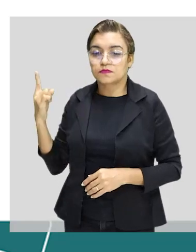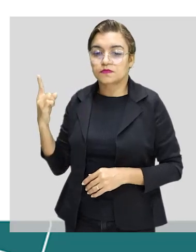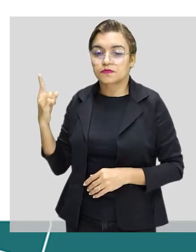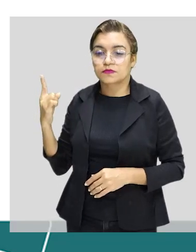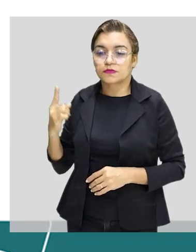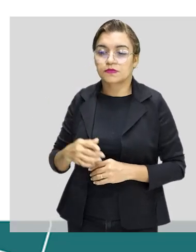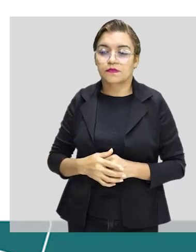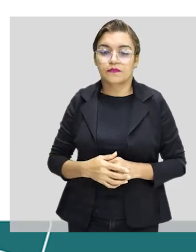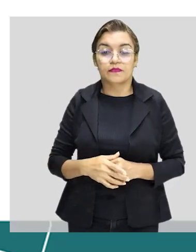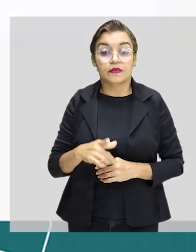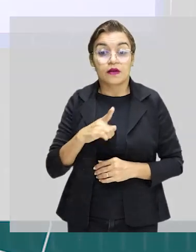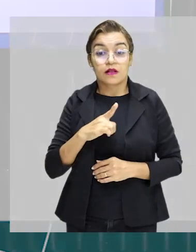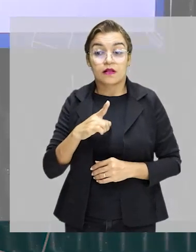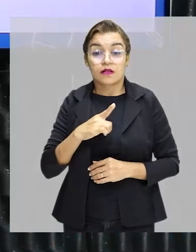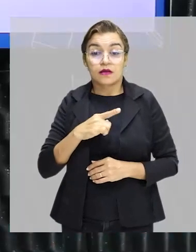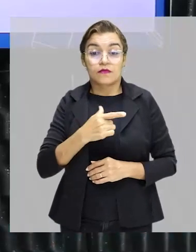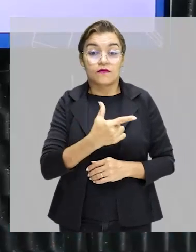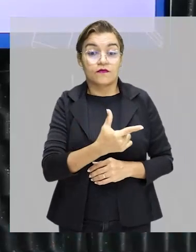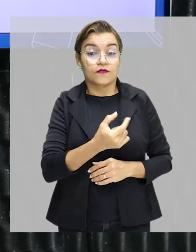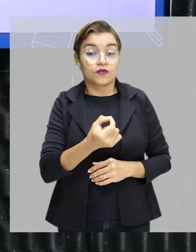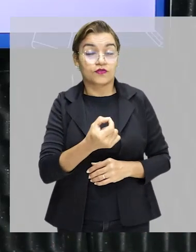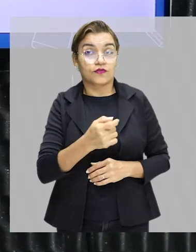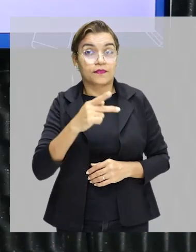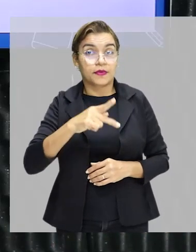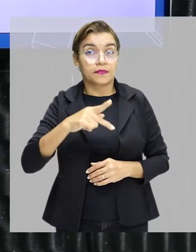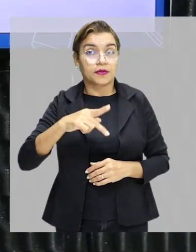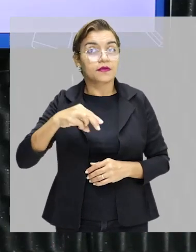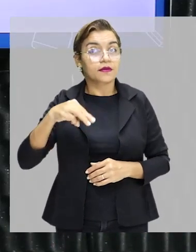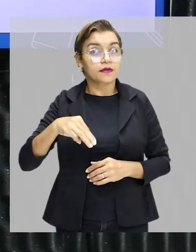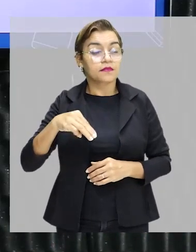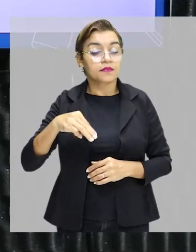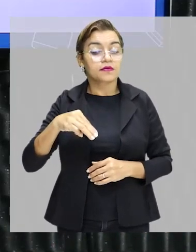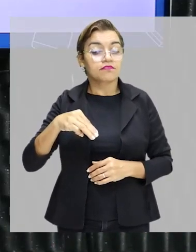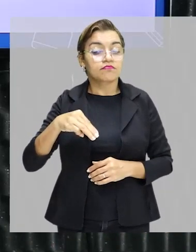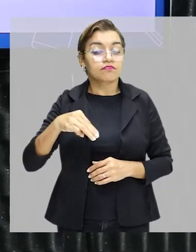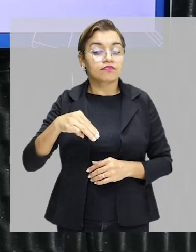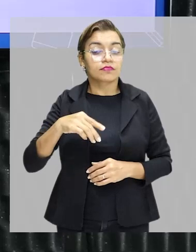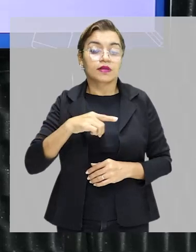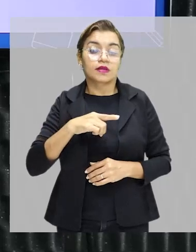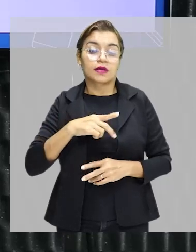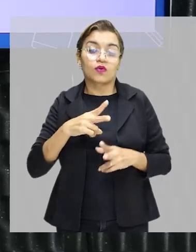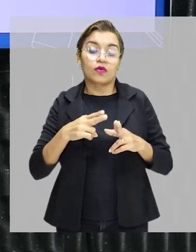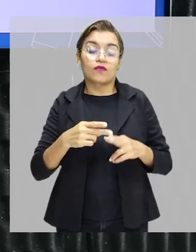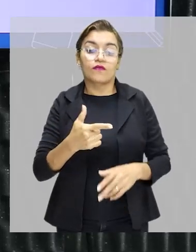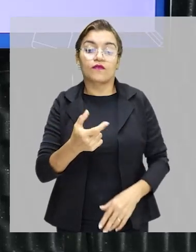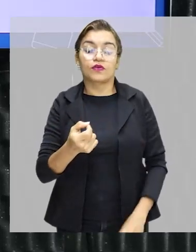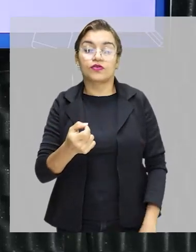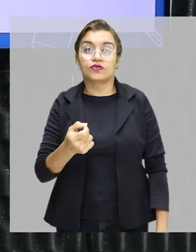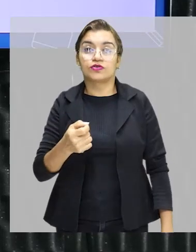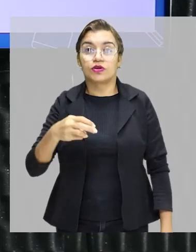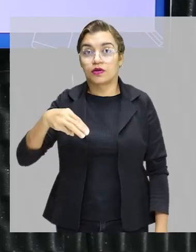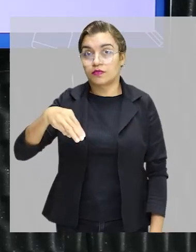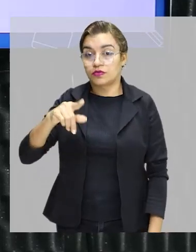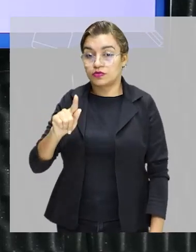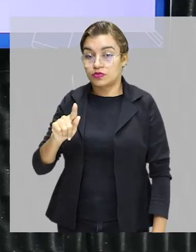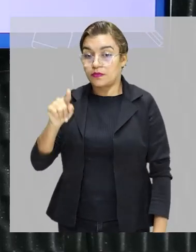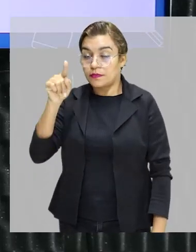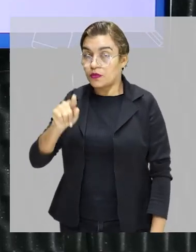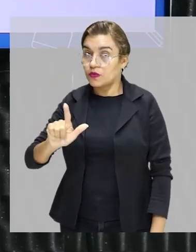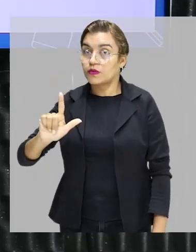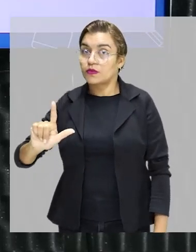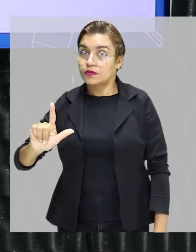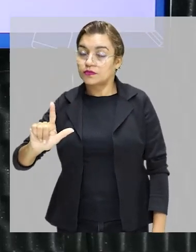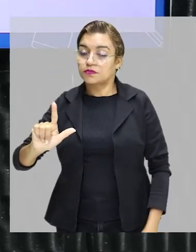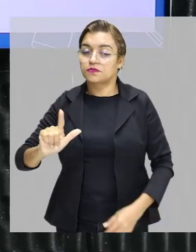se temos 20 ppm, né, é o que a questão nos diz, então eu vou ter 20 miligramas por litro. Show